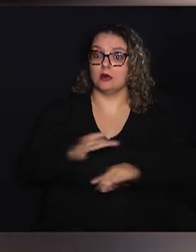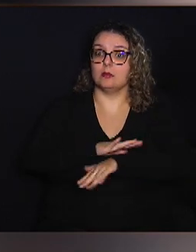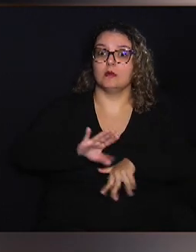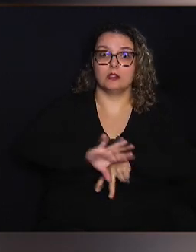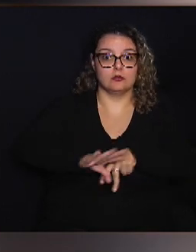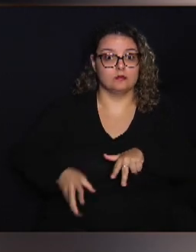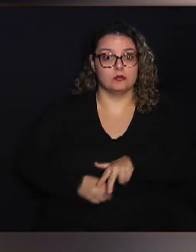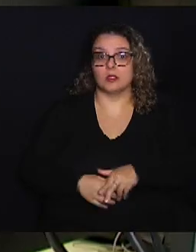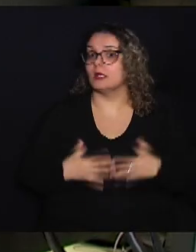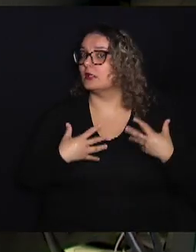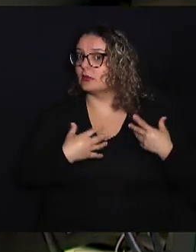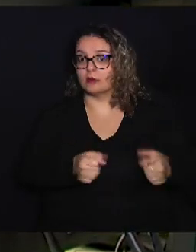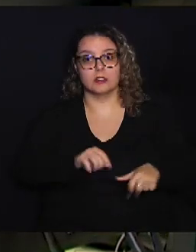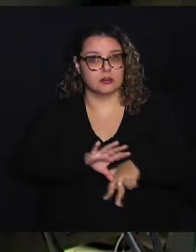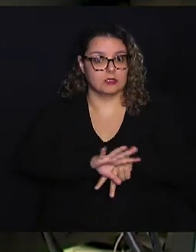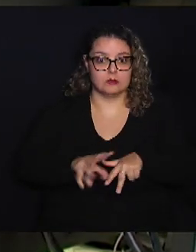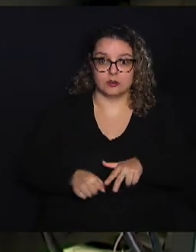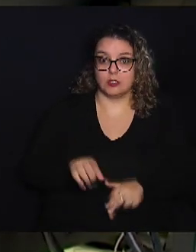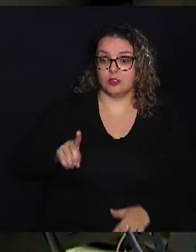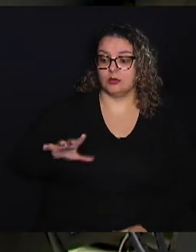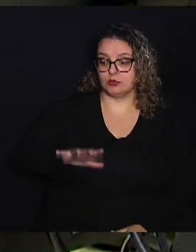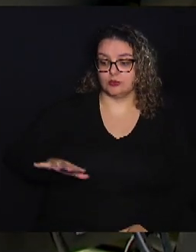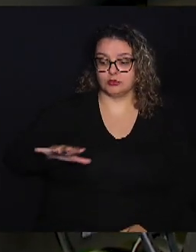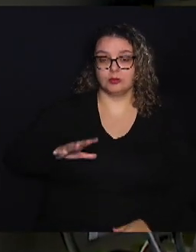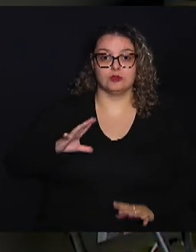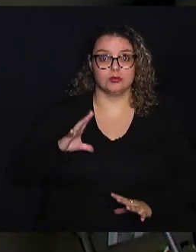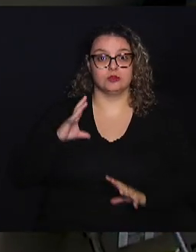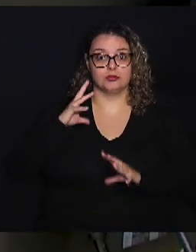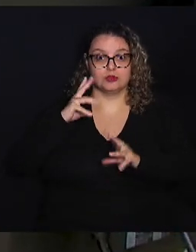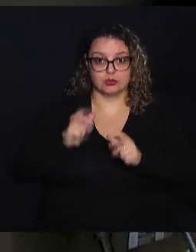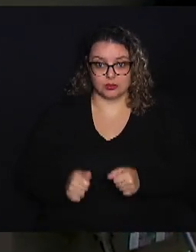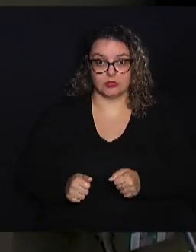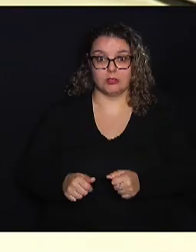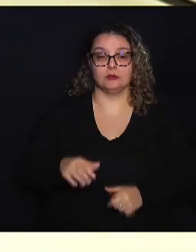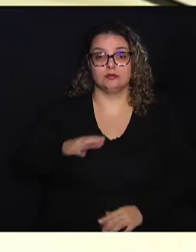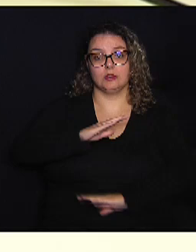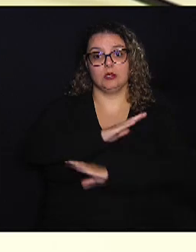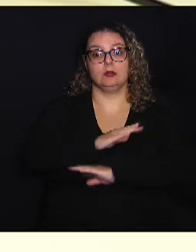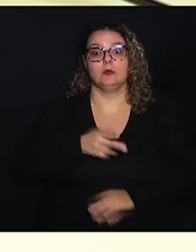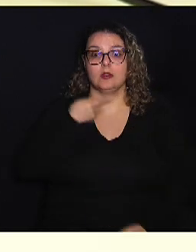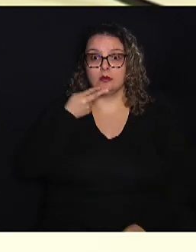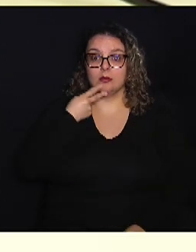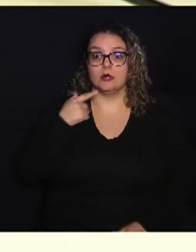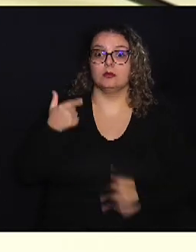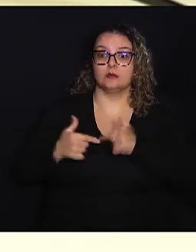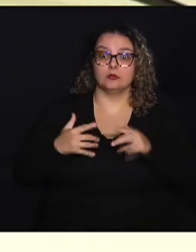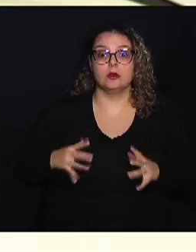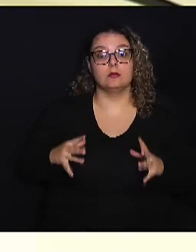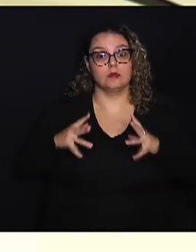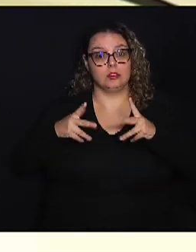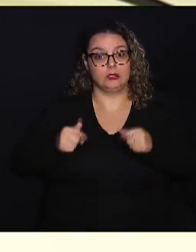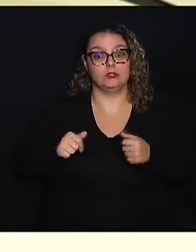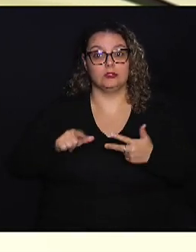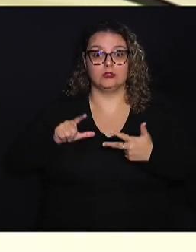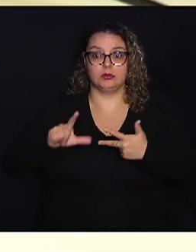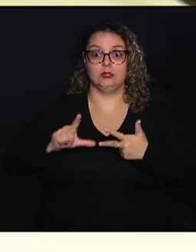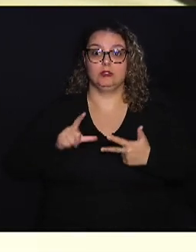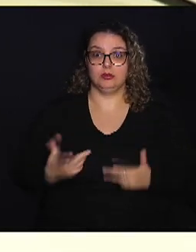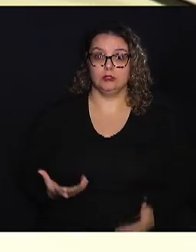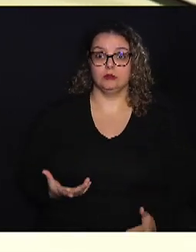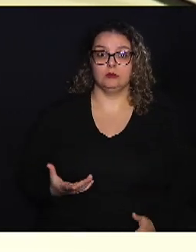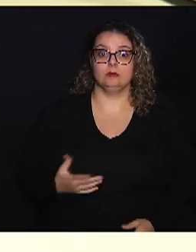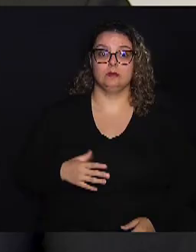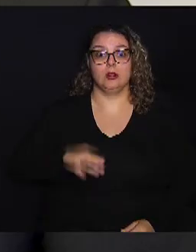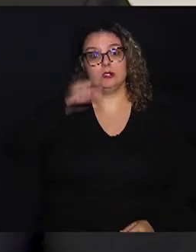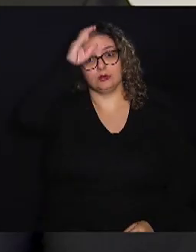Não Aceito Corrupção. O diretor-geral da Câmara enfatiza o trabalho realizado por todos no Legislativo para o